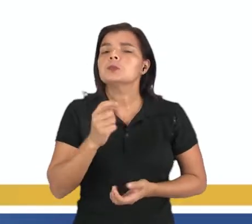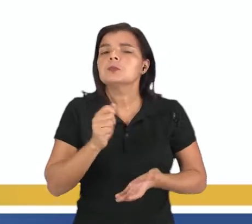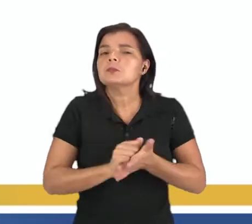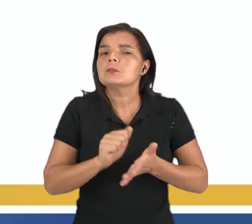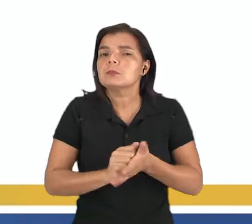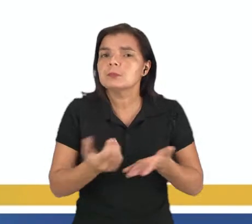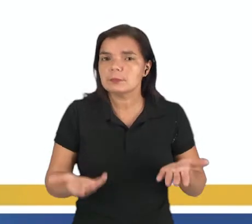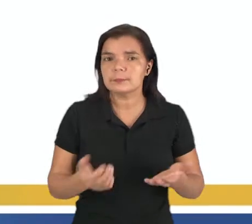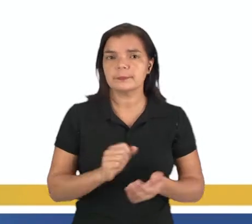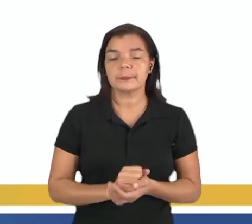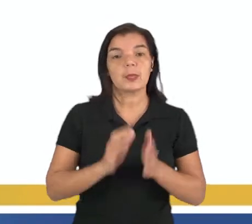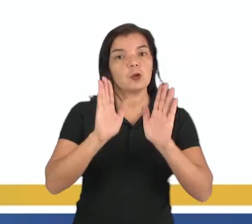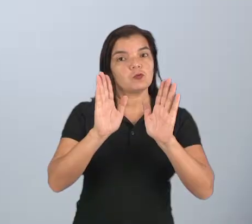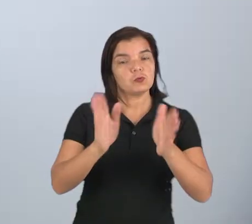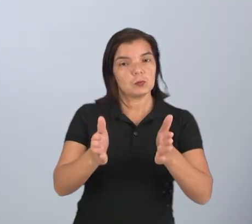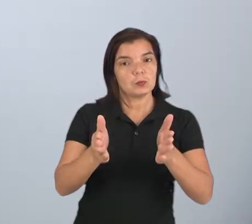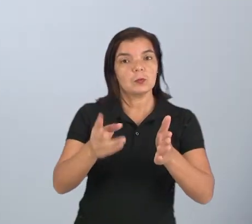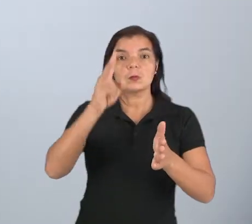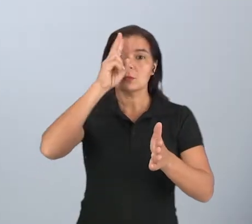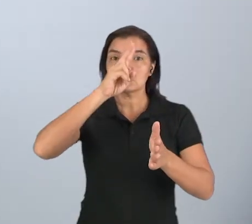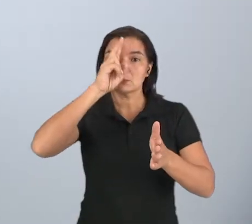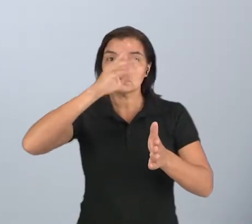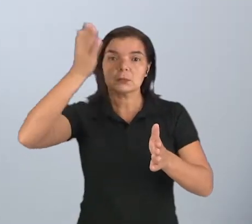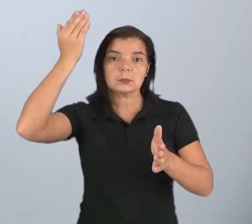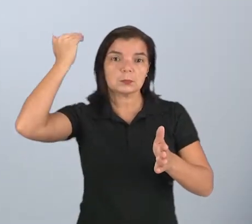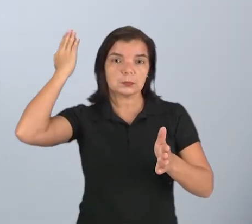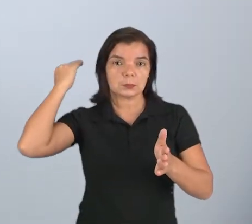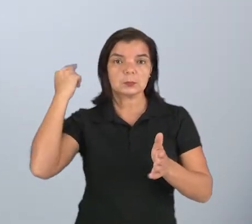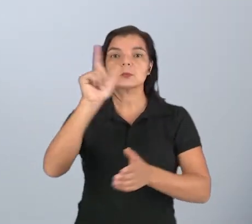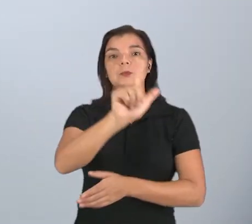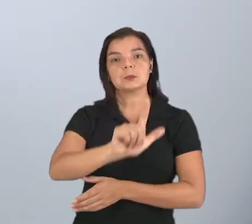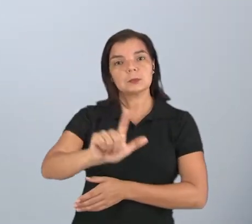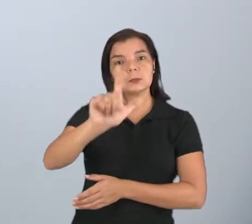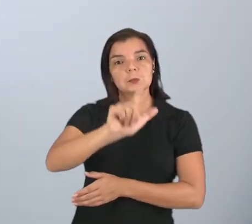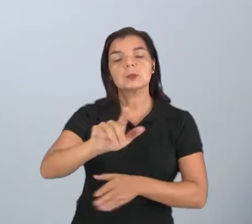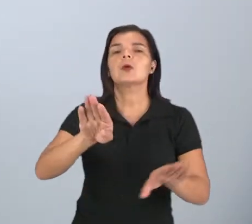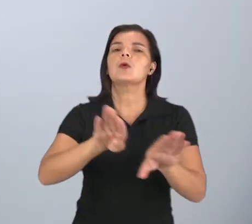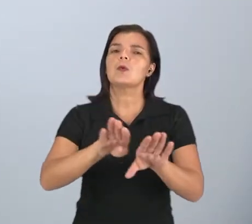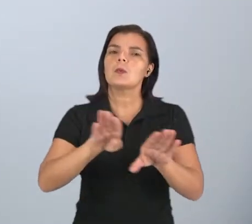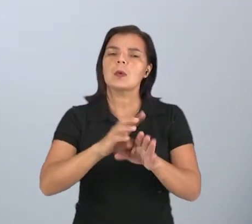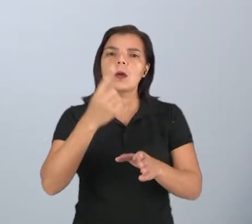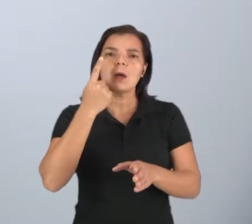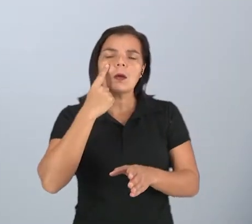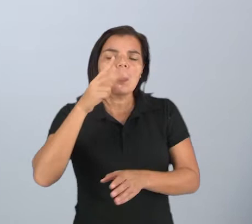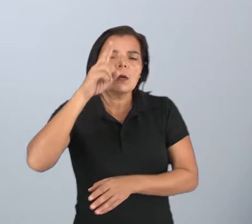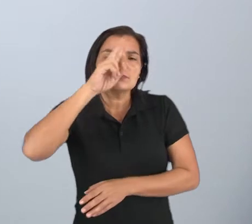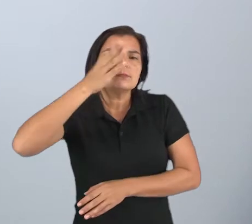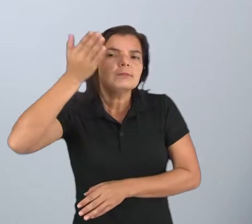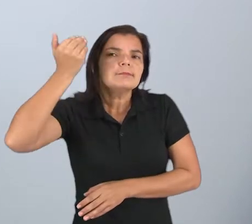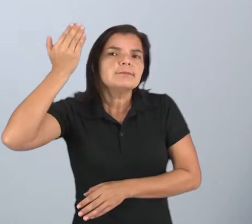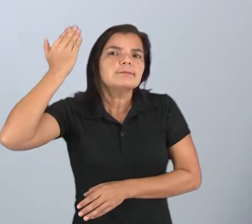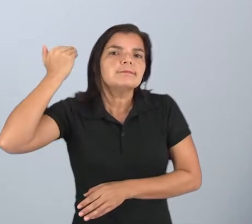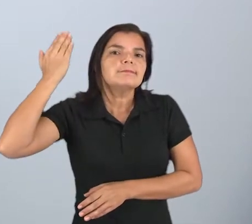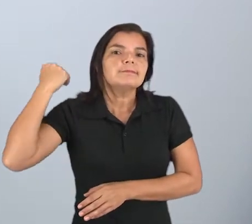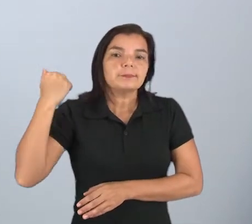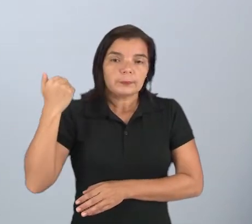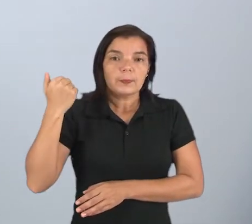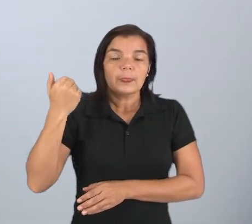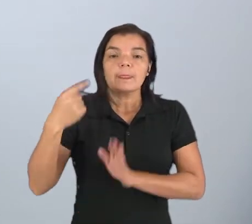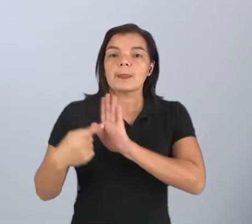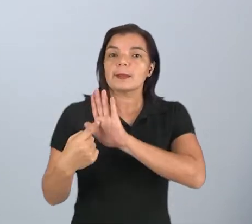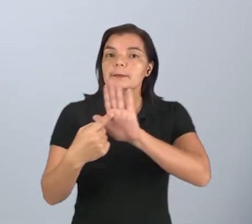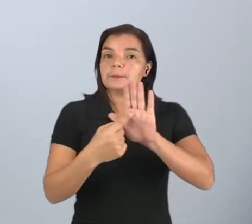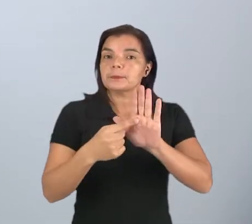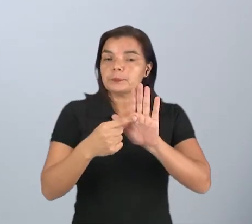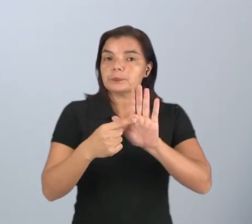escrever então? Já que se trata de memórias literárias, eu devo recorrer às minhas lembranças e destacar